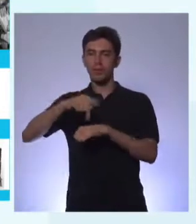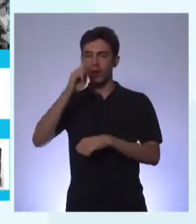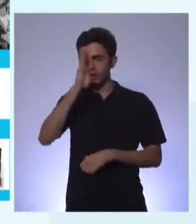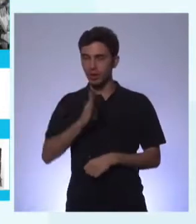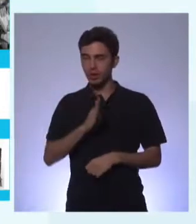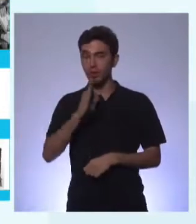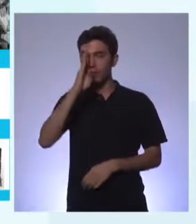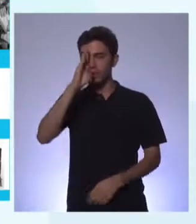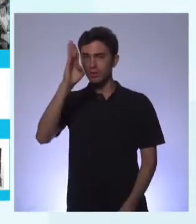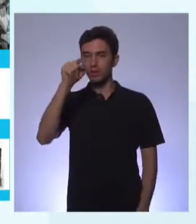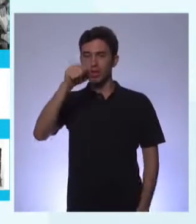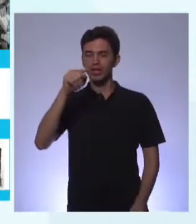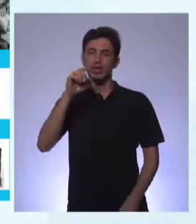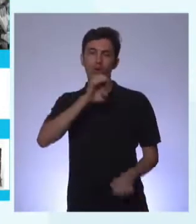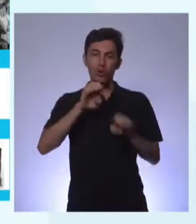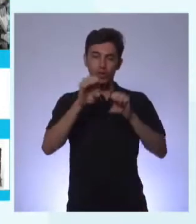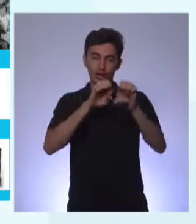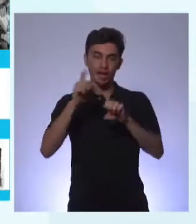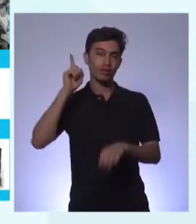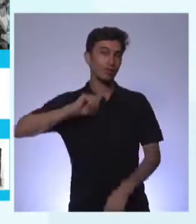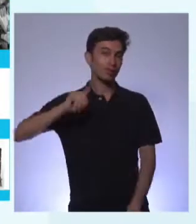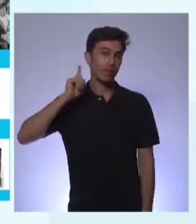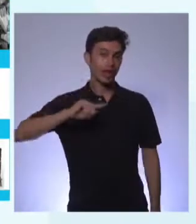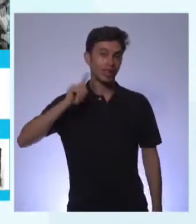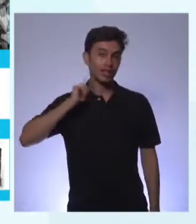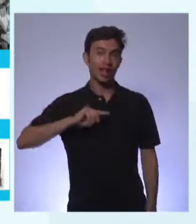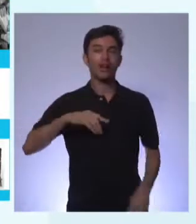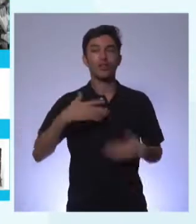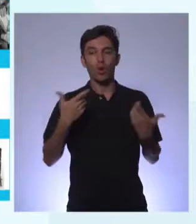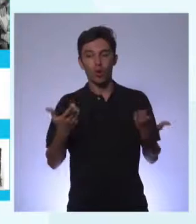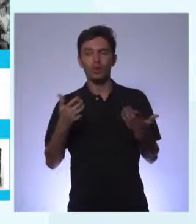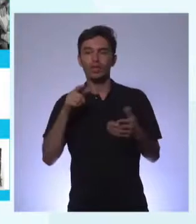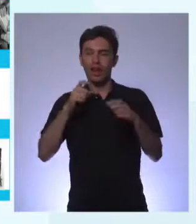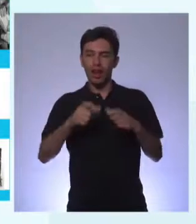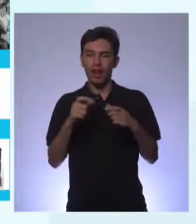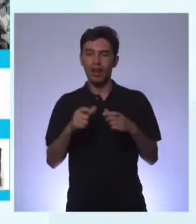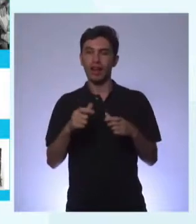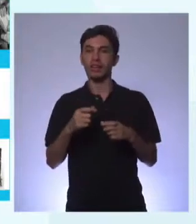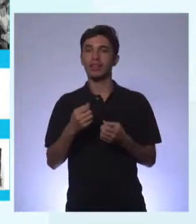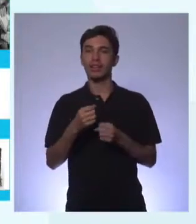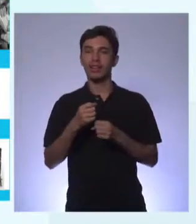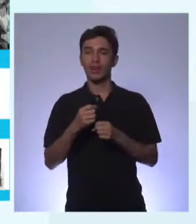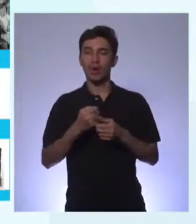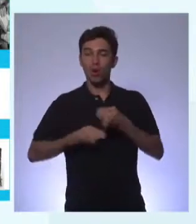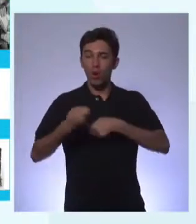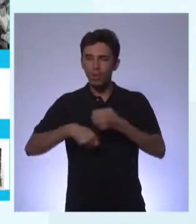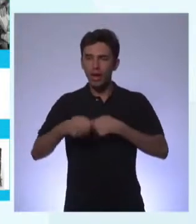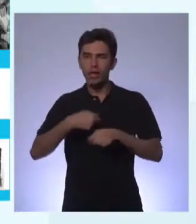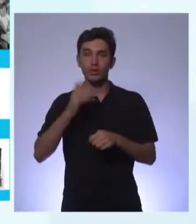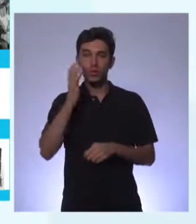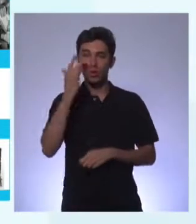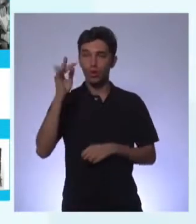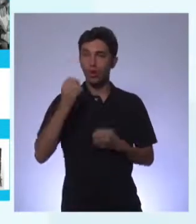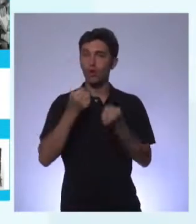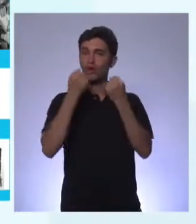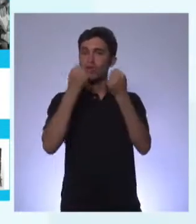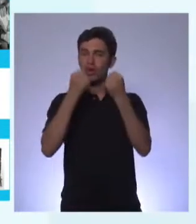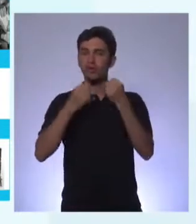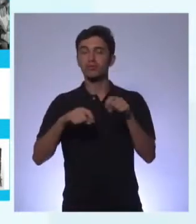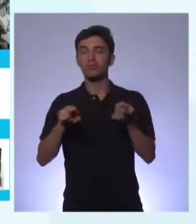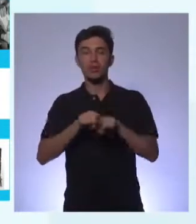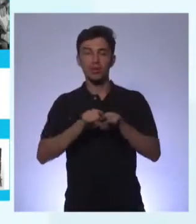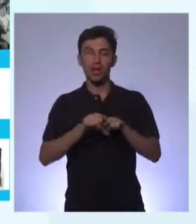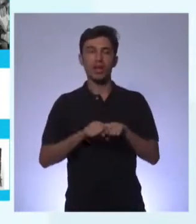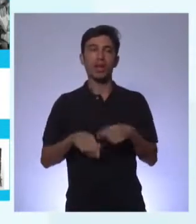Minas Gerais, aonde o comércio do ouro se tornou forte. A balança comercial também é